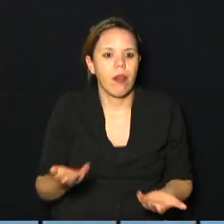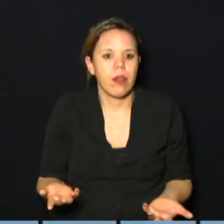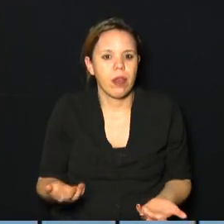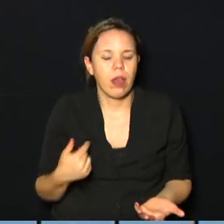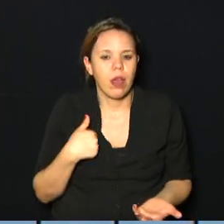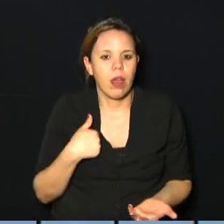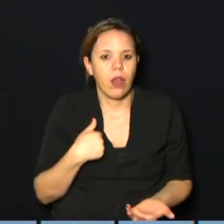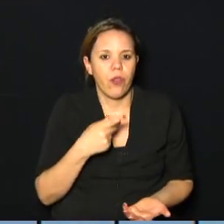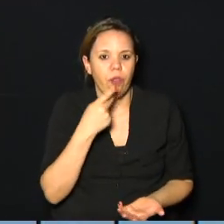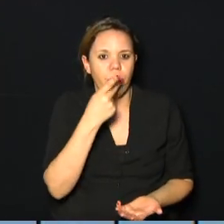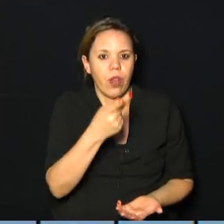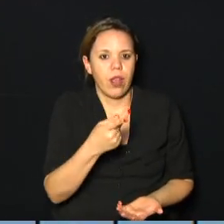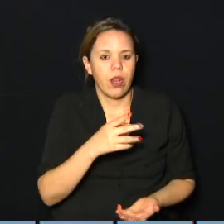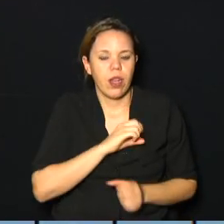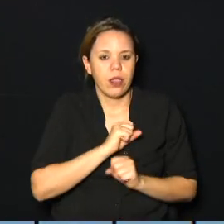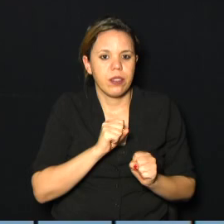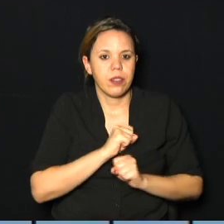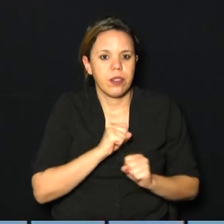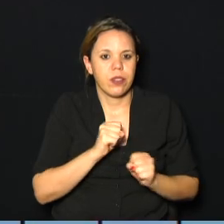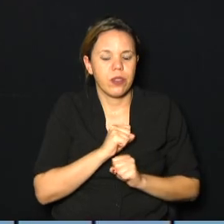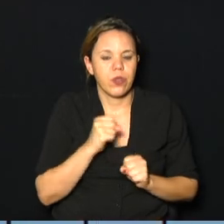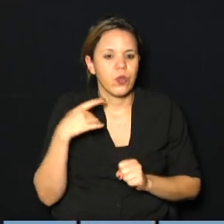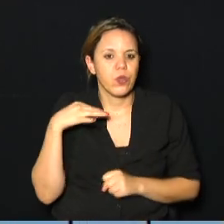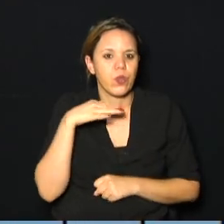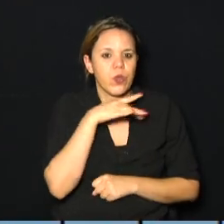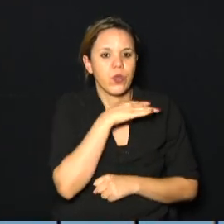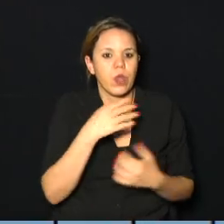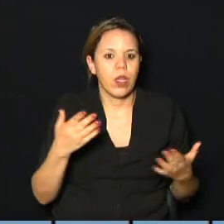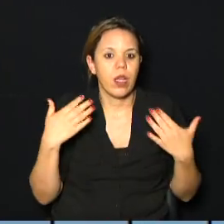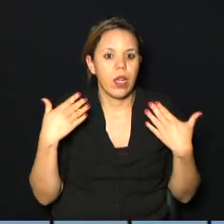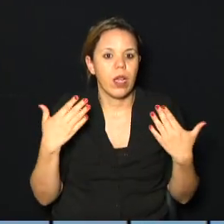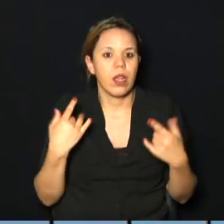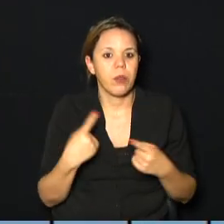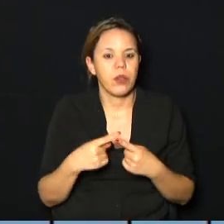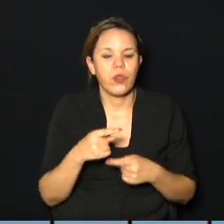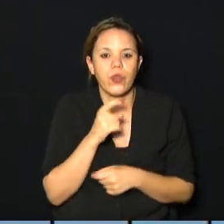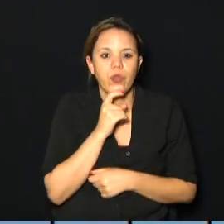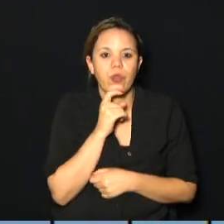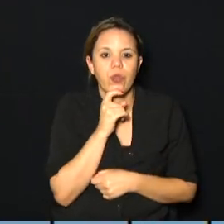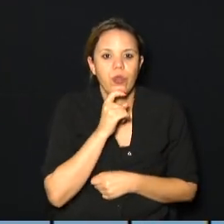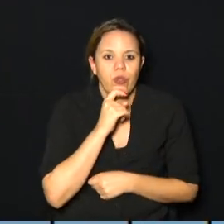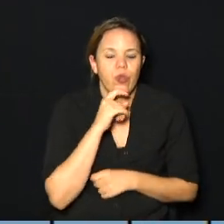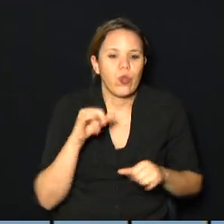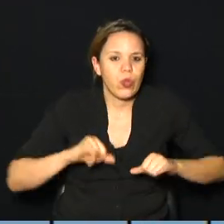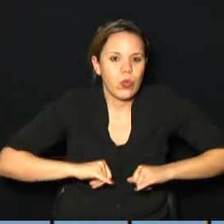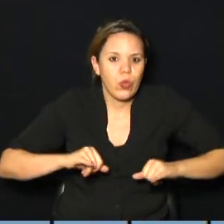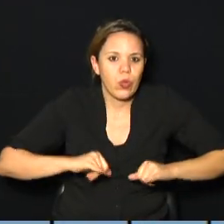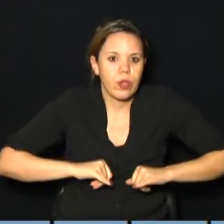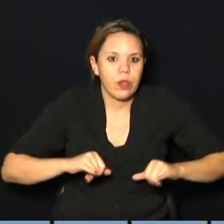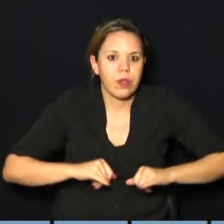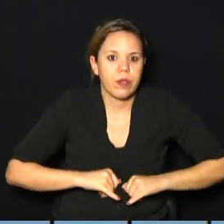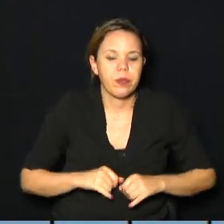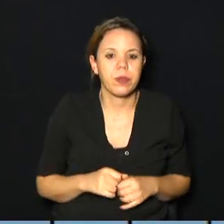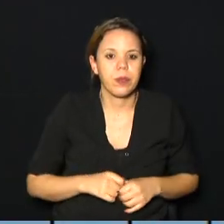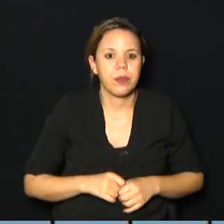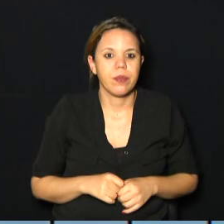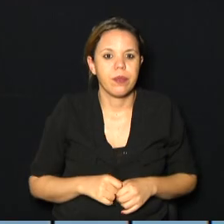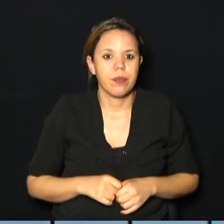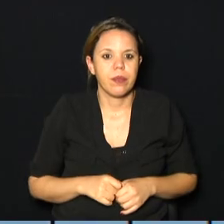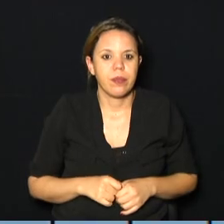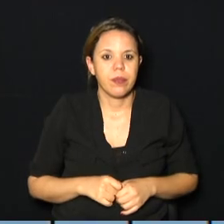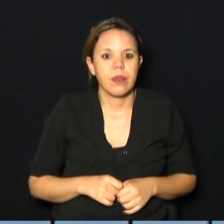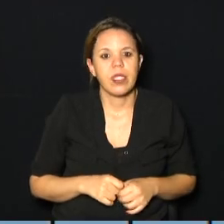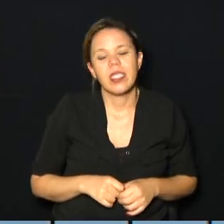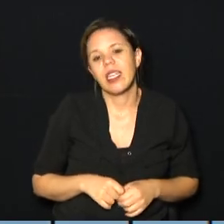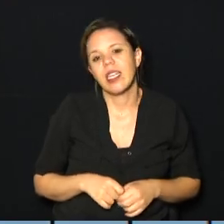Eu já vou confessar que gosto mais do verão, do calor, porque no inverno eu sofro um pouquinho, viu? Eu tenho aquelas famosas